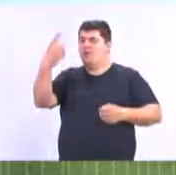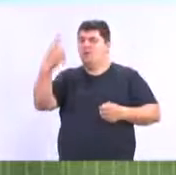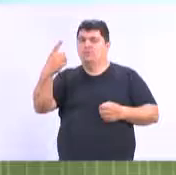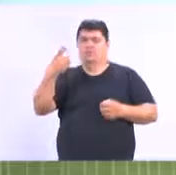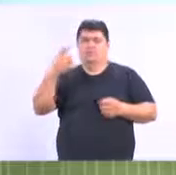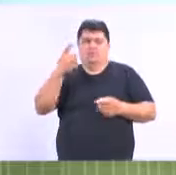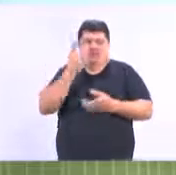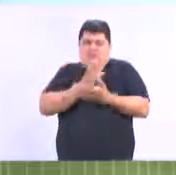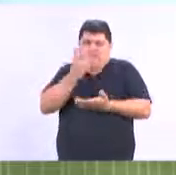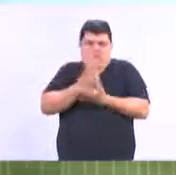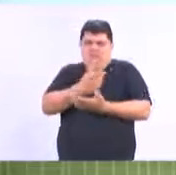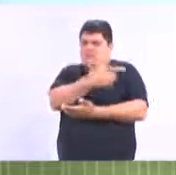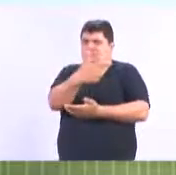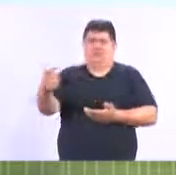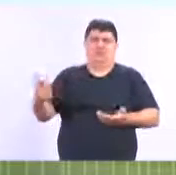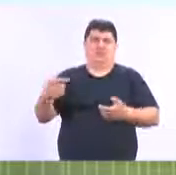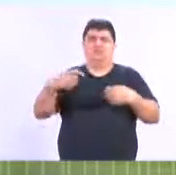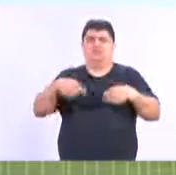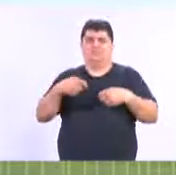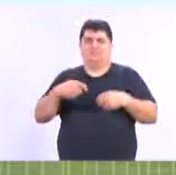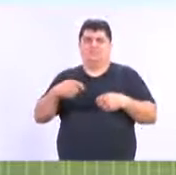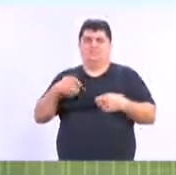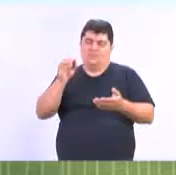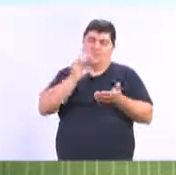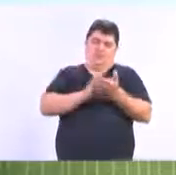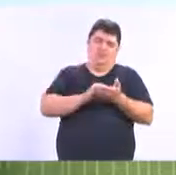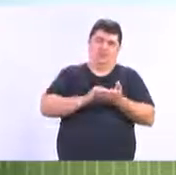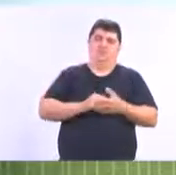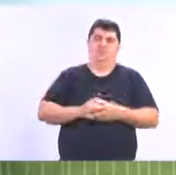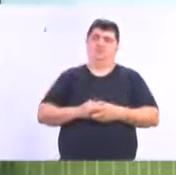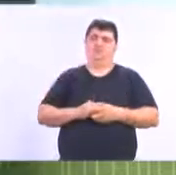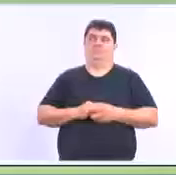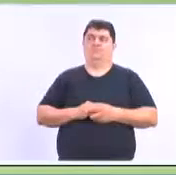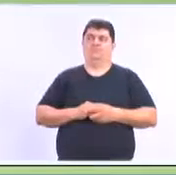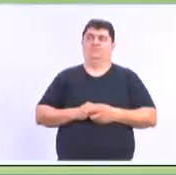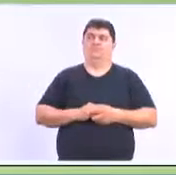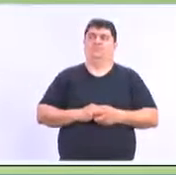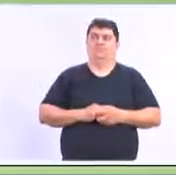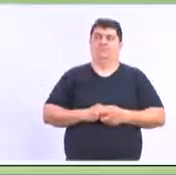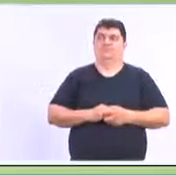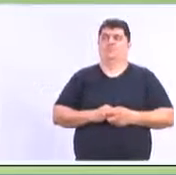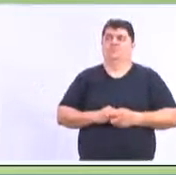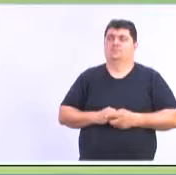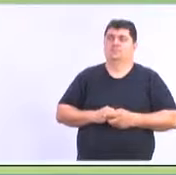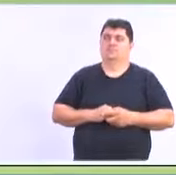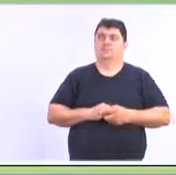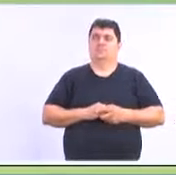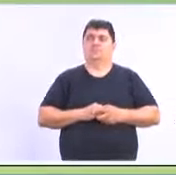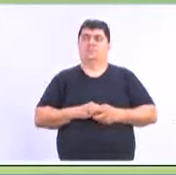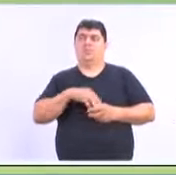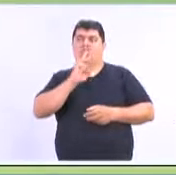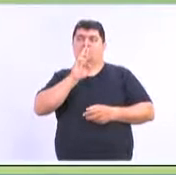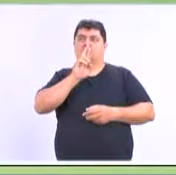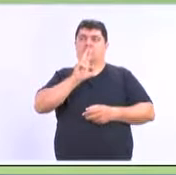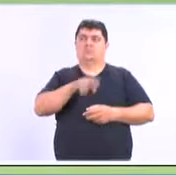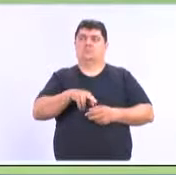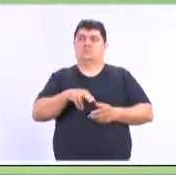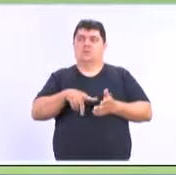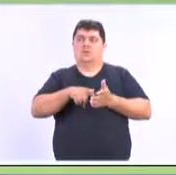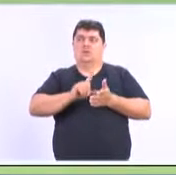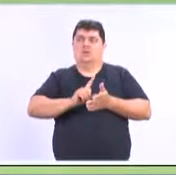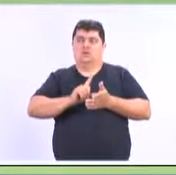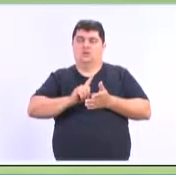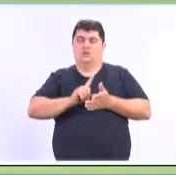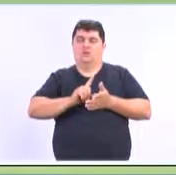vai ter, mas o ano que tiver você tem que acrescentar ela na demonstração de resultado do exercício. E aí eu tenho o resultado antes das